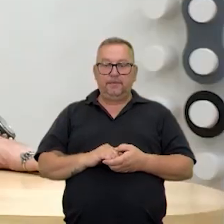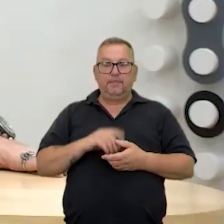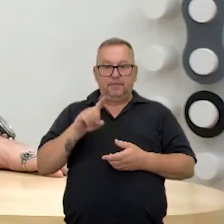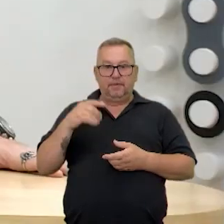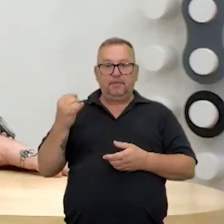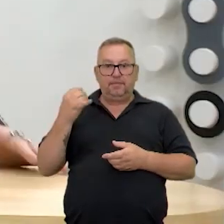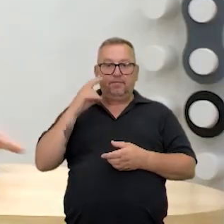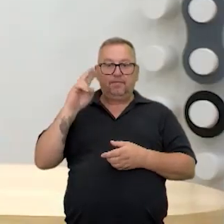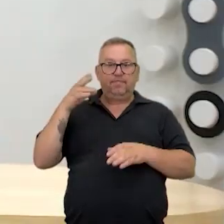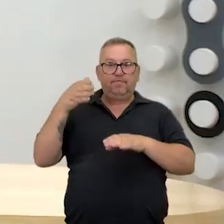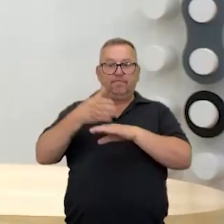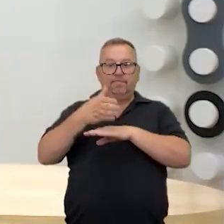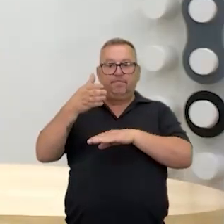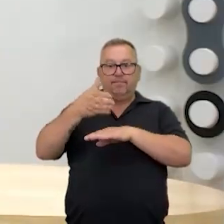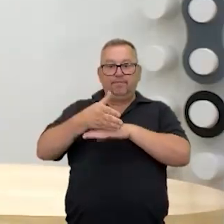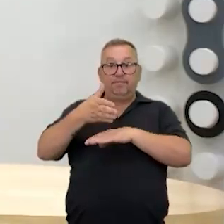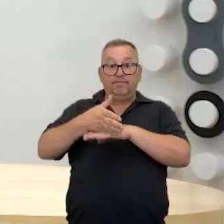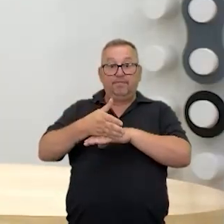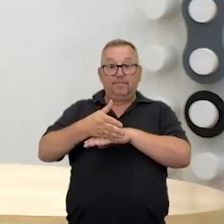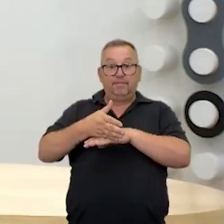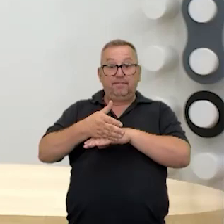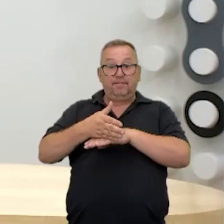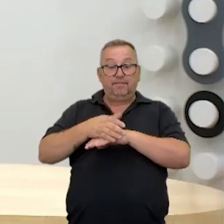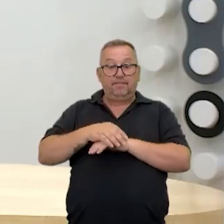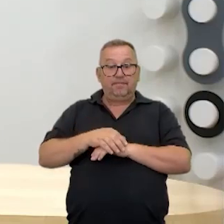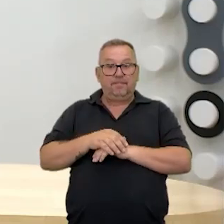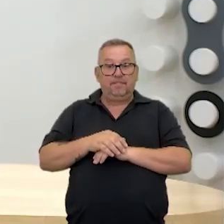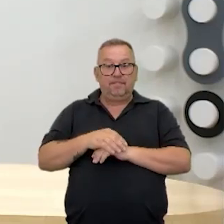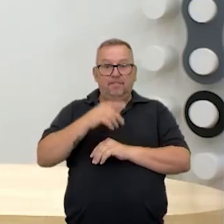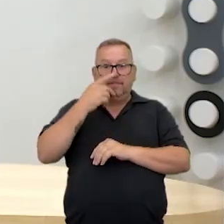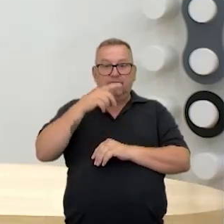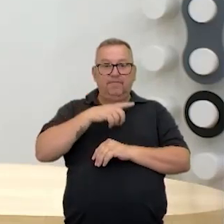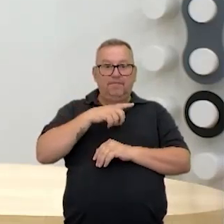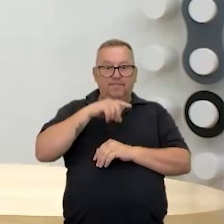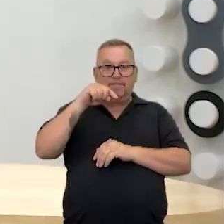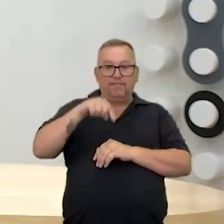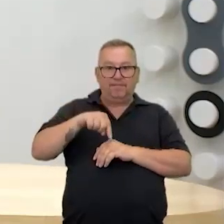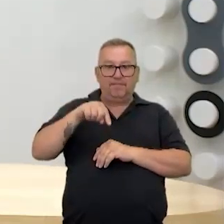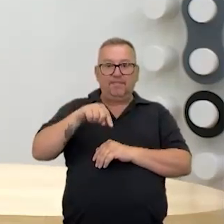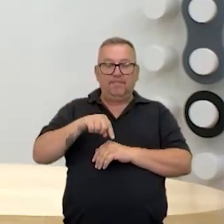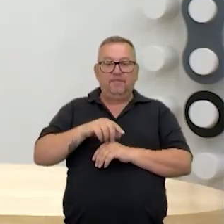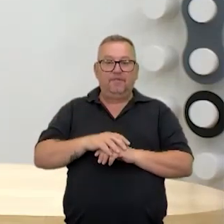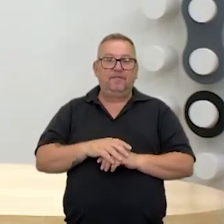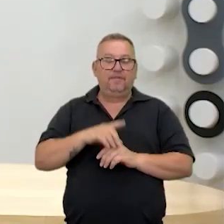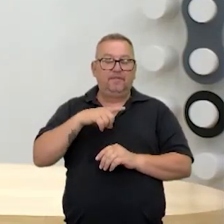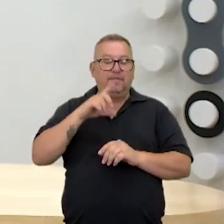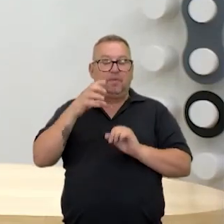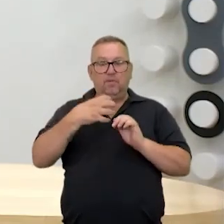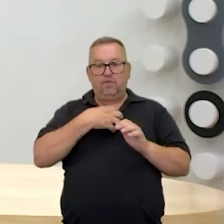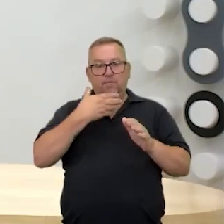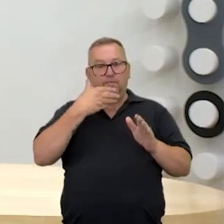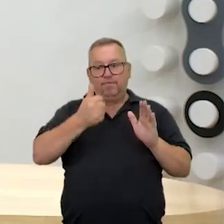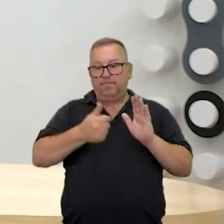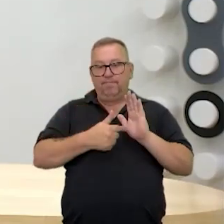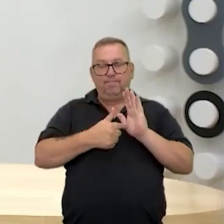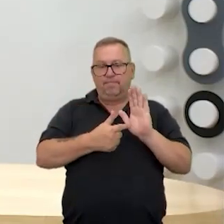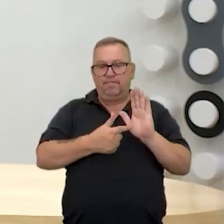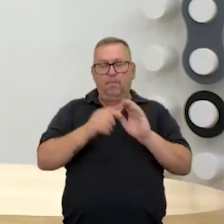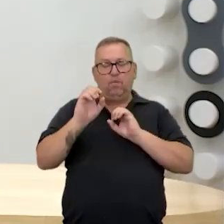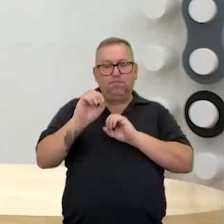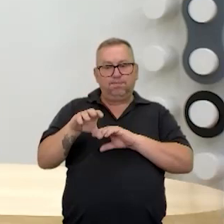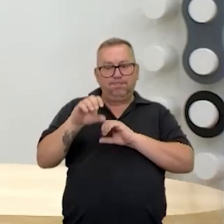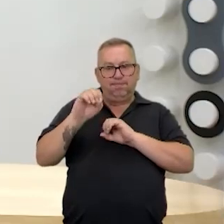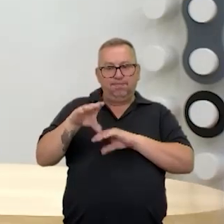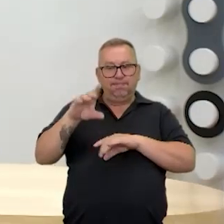aí a participação, né? Que nem o Guerreiro falou, né? A gente está aqui, né? Passando aí da melhor maneira possível aí os conhecimentos e